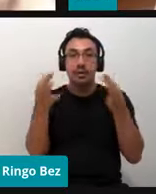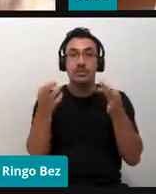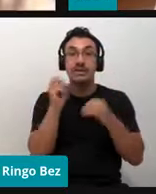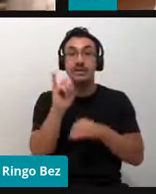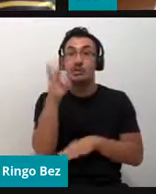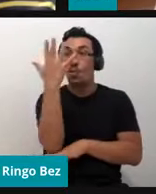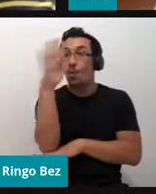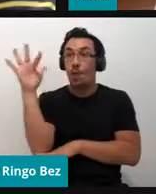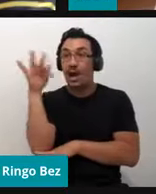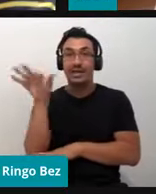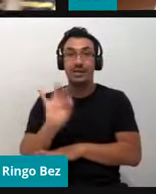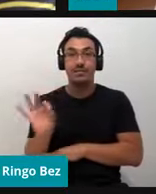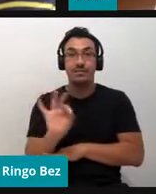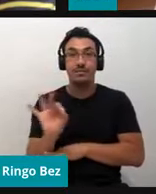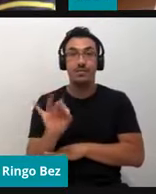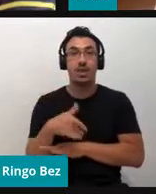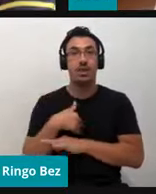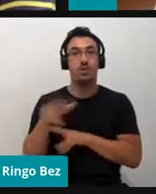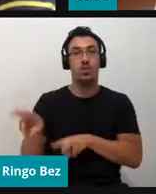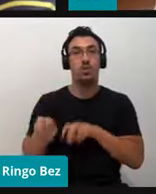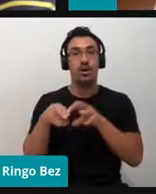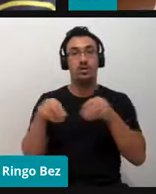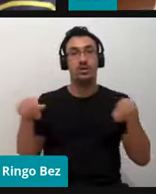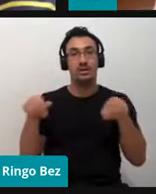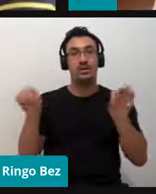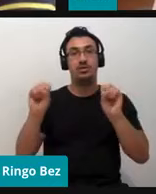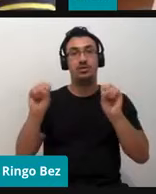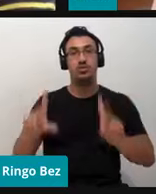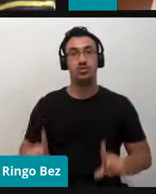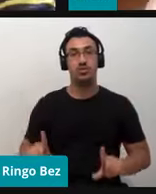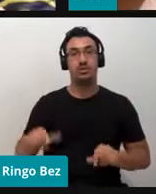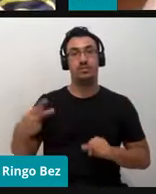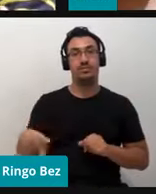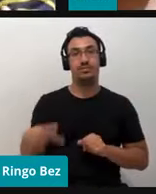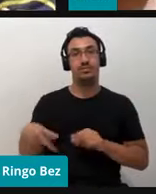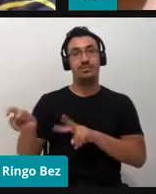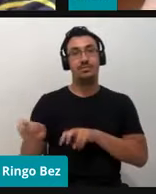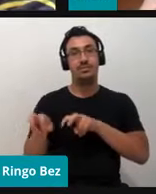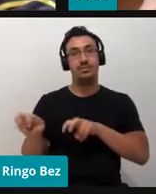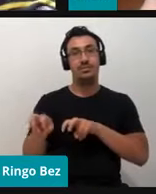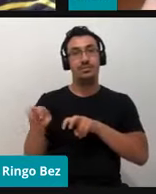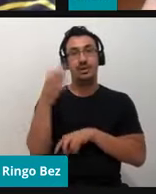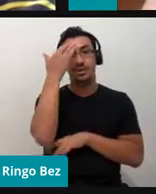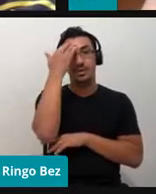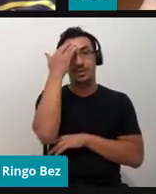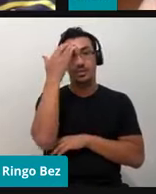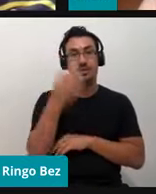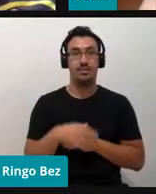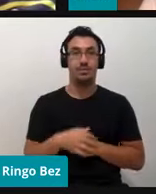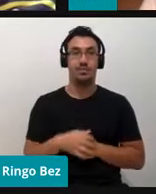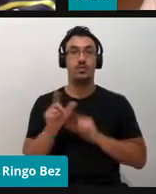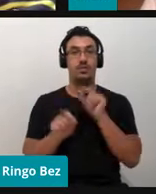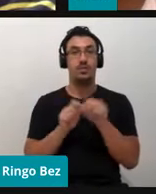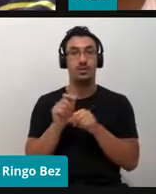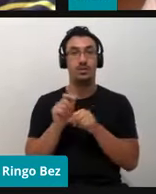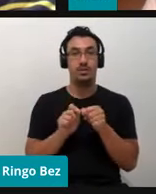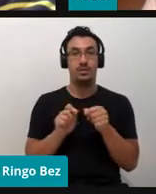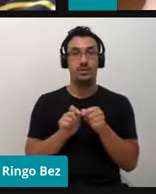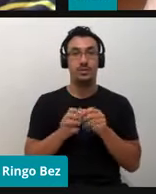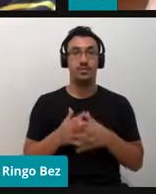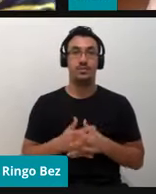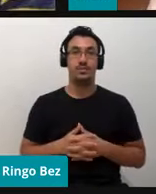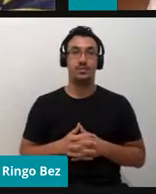na região amazônica não tem agricultura no sul e no sudeste. Então, o que nós estamos fazendo?